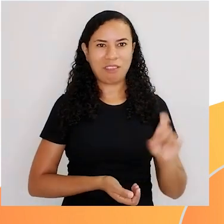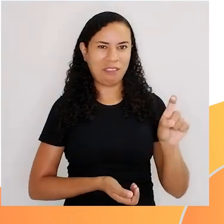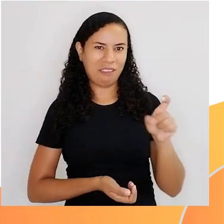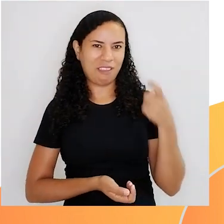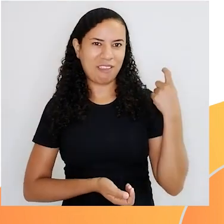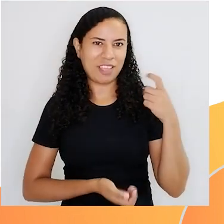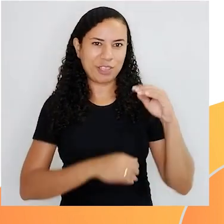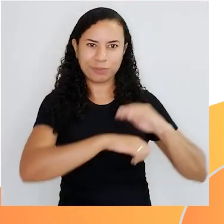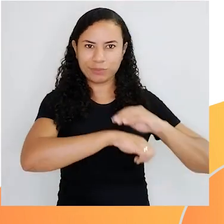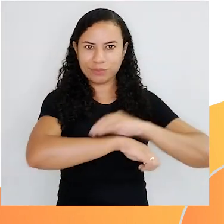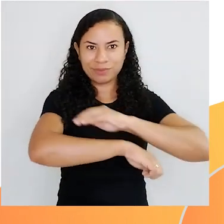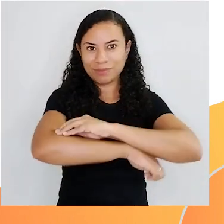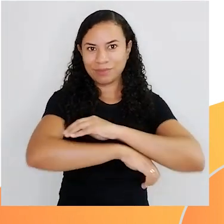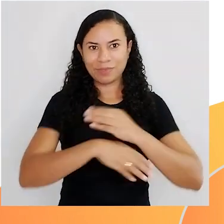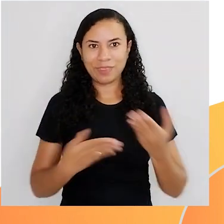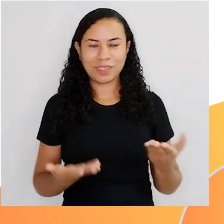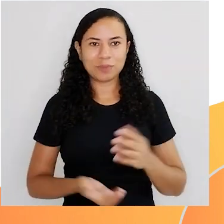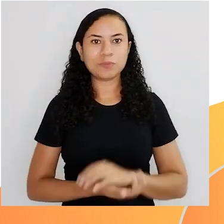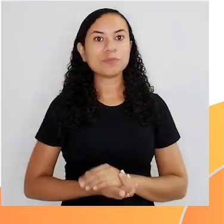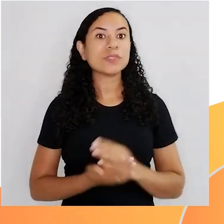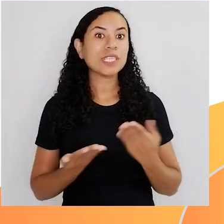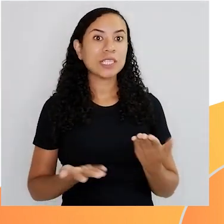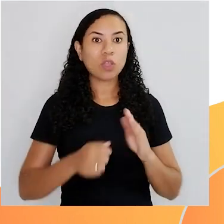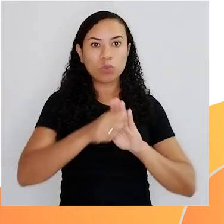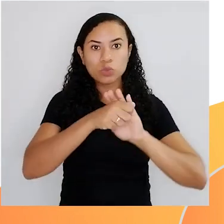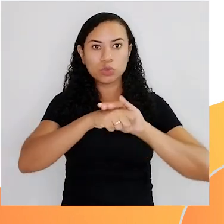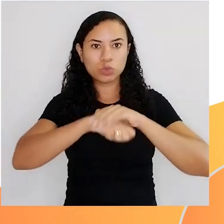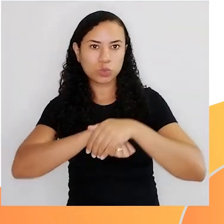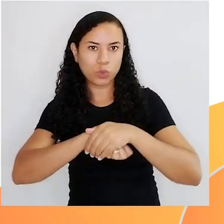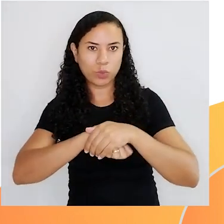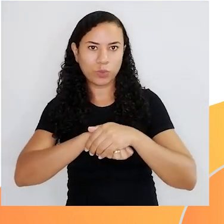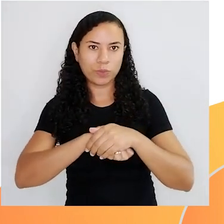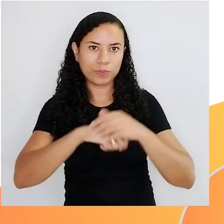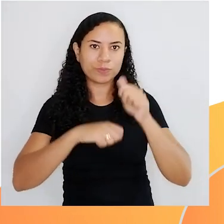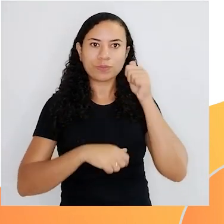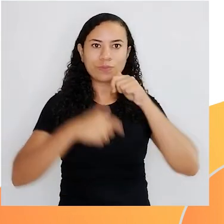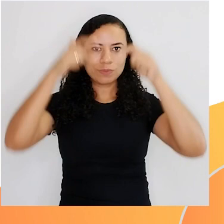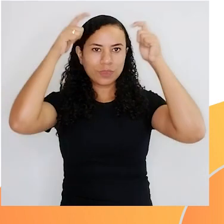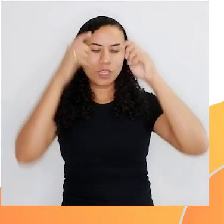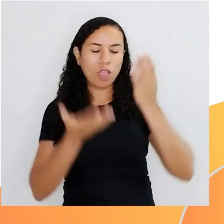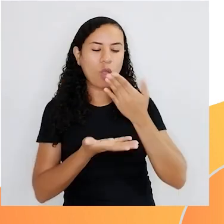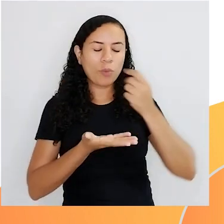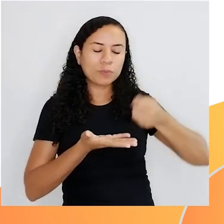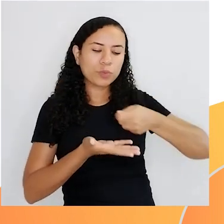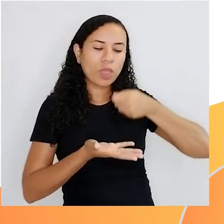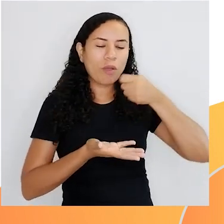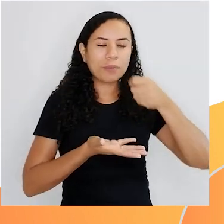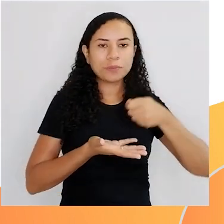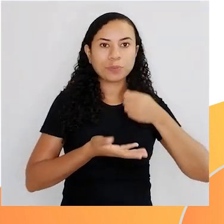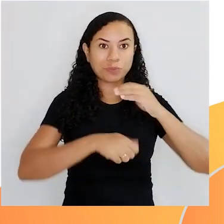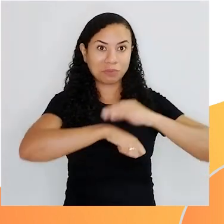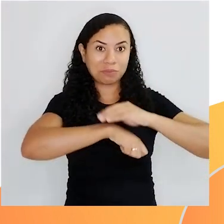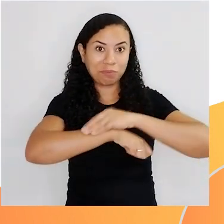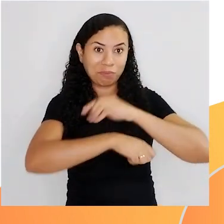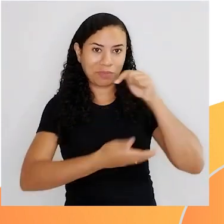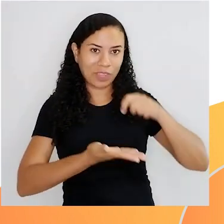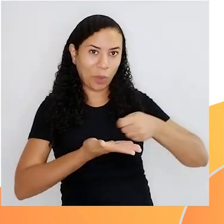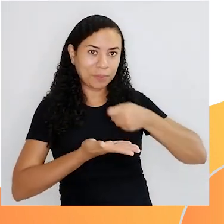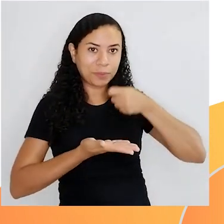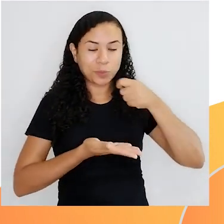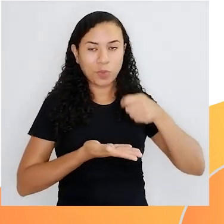caso. Naquela noite, enquanto saboreava pernas de rã salté e acompanhadas de um